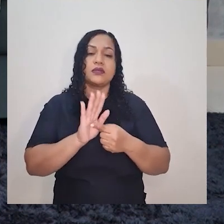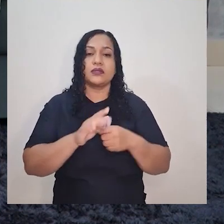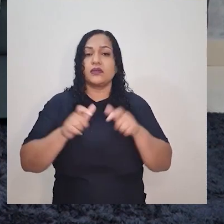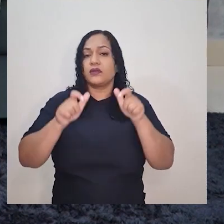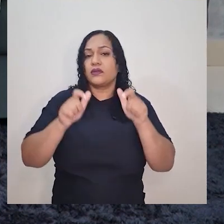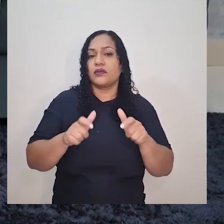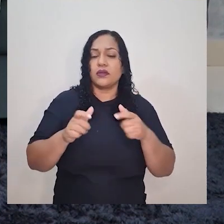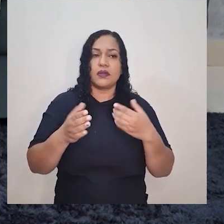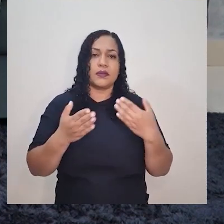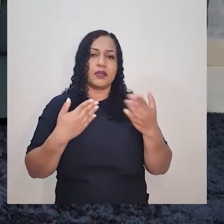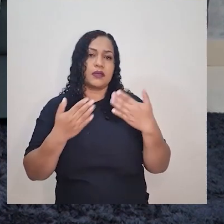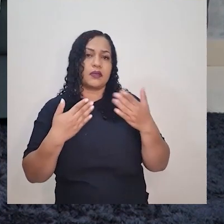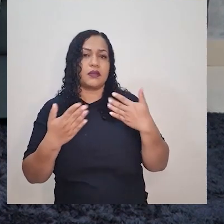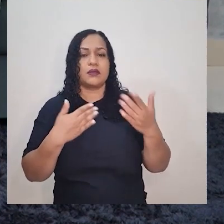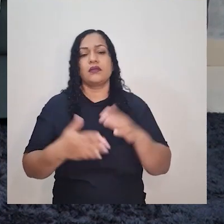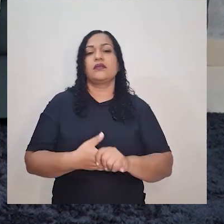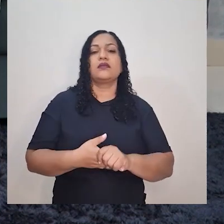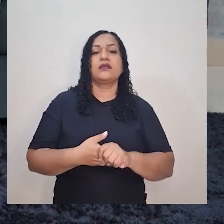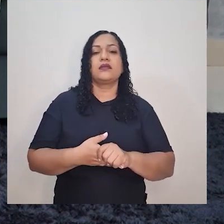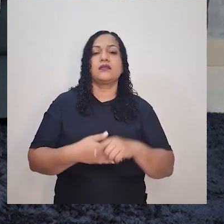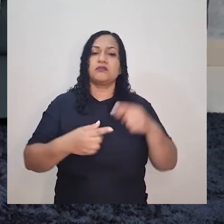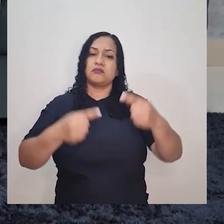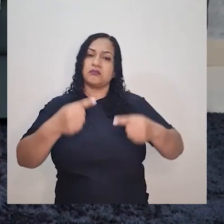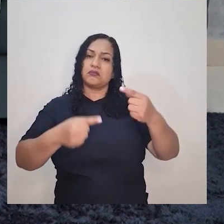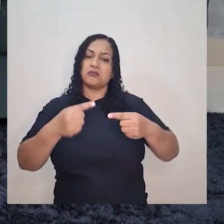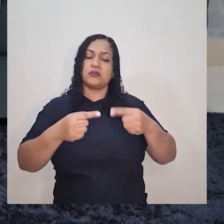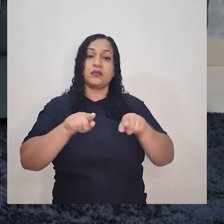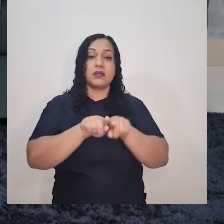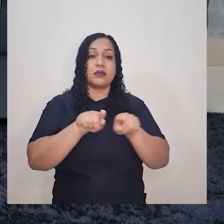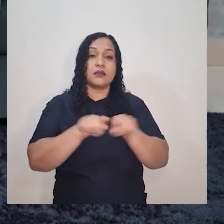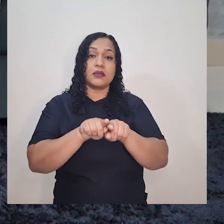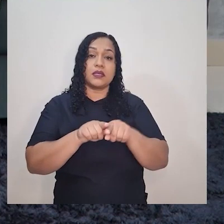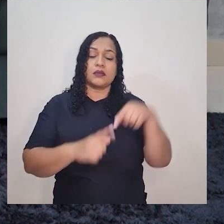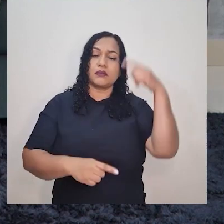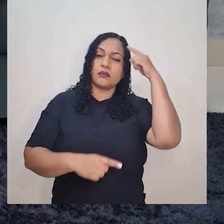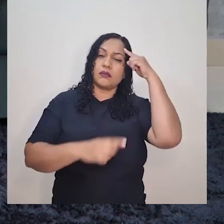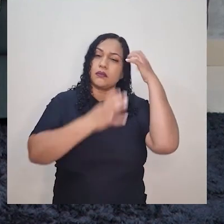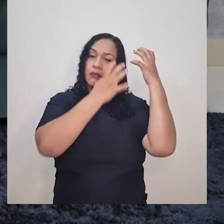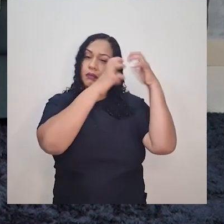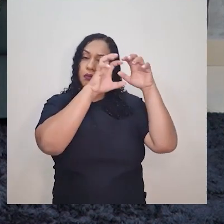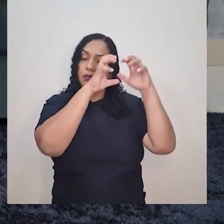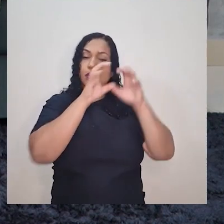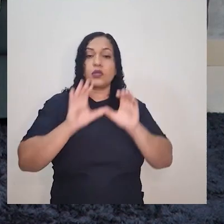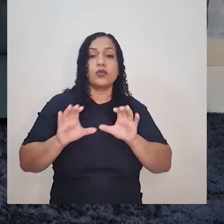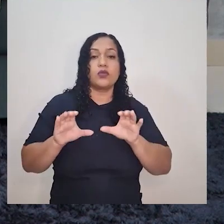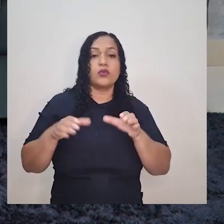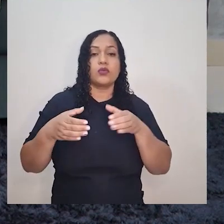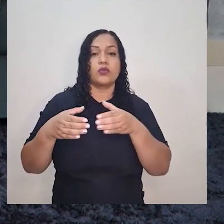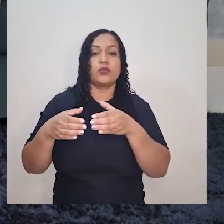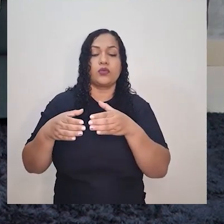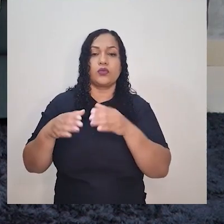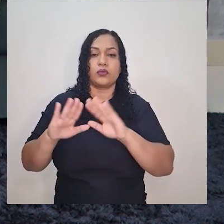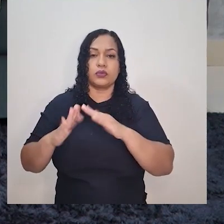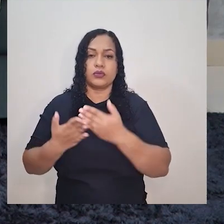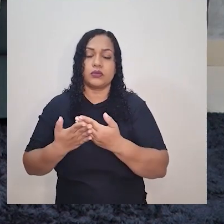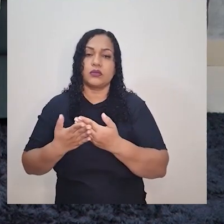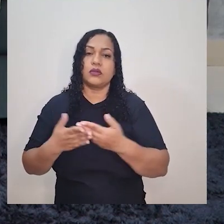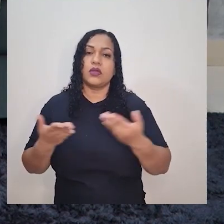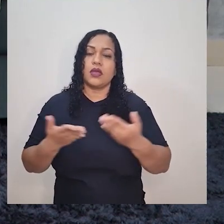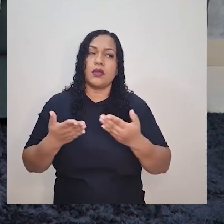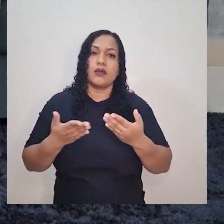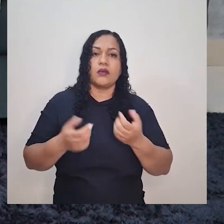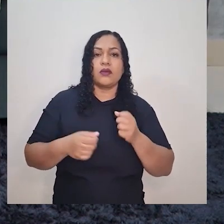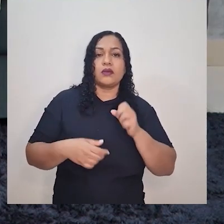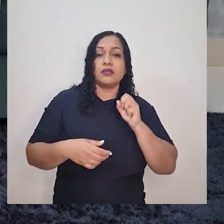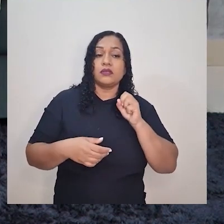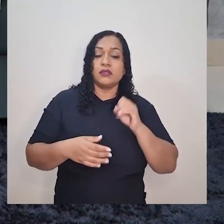lugar para o debate, fundado numa reflexão coletiva. Considerando essa coletividade na construção do